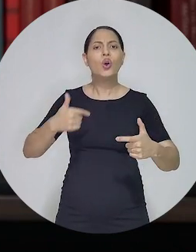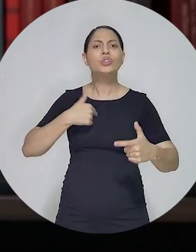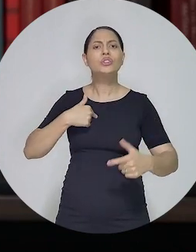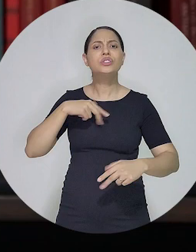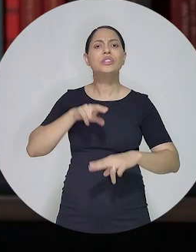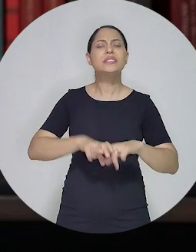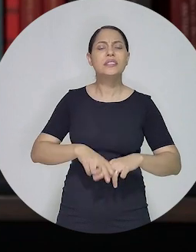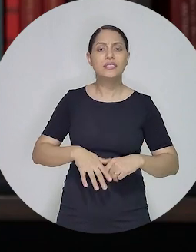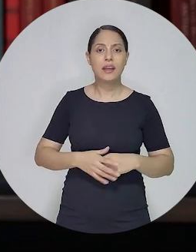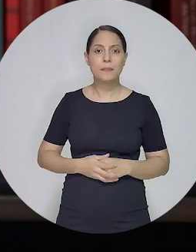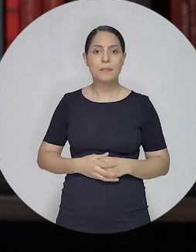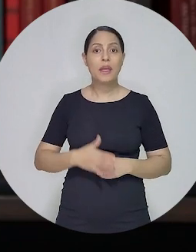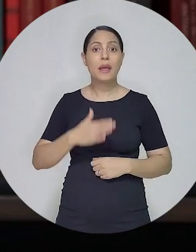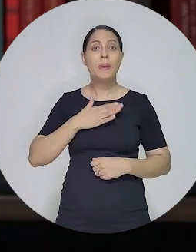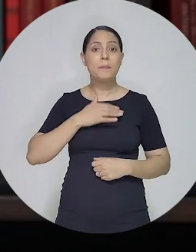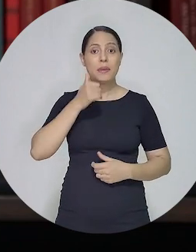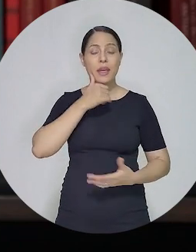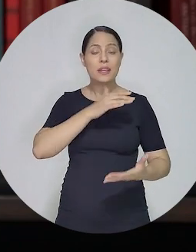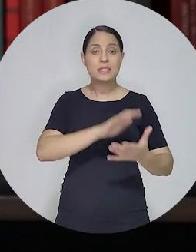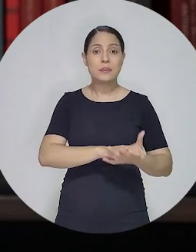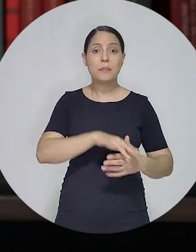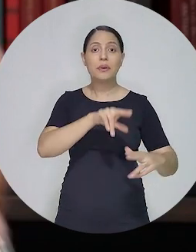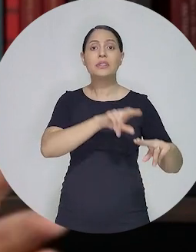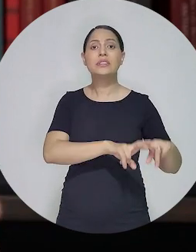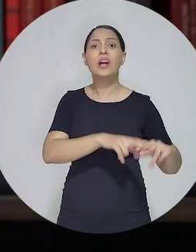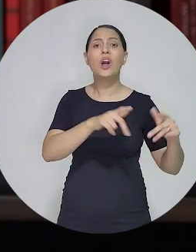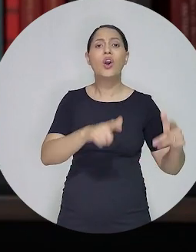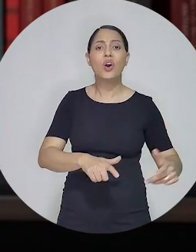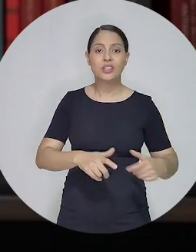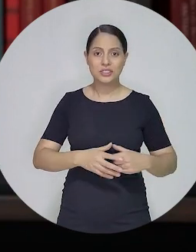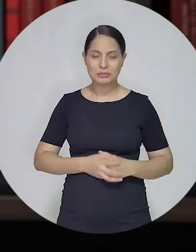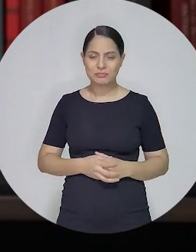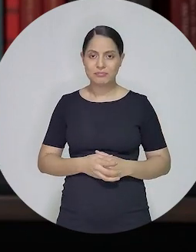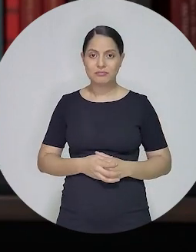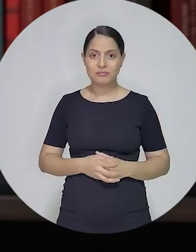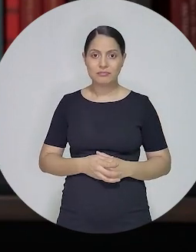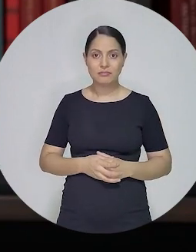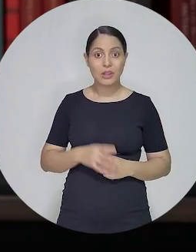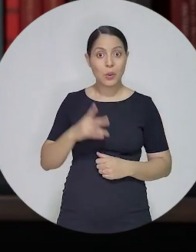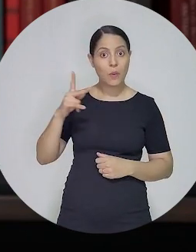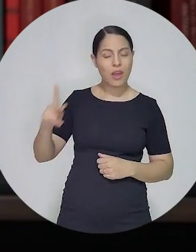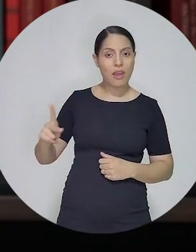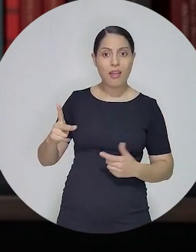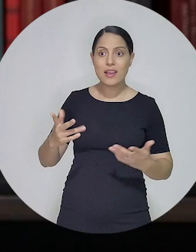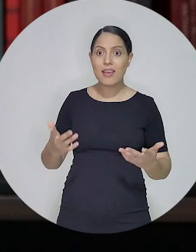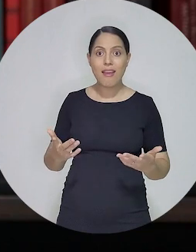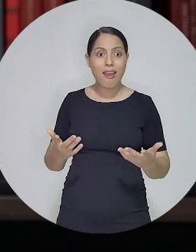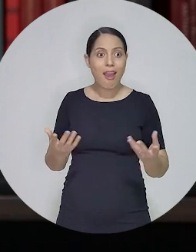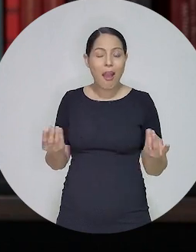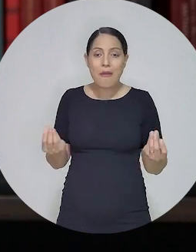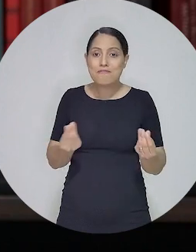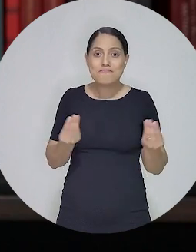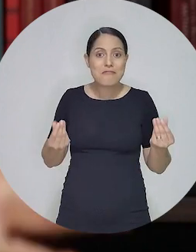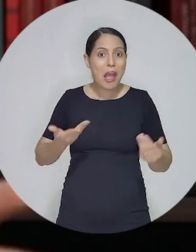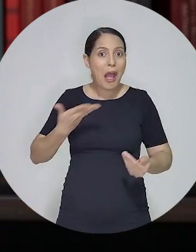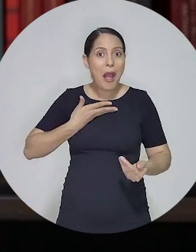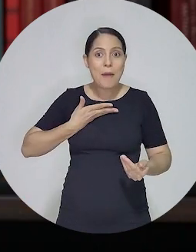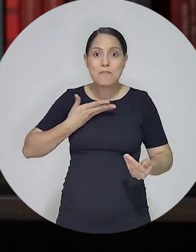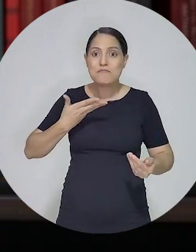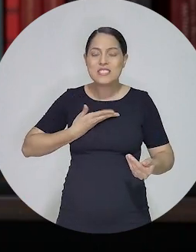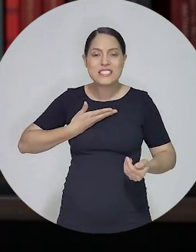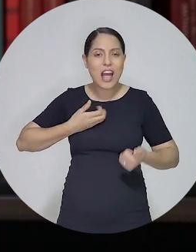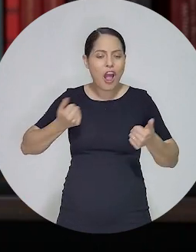onde eu iria sentar, onde a minha esposa iria sentar. Então você vê que ele